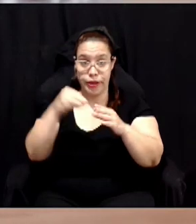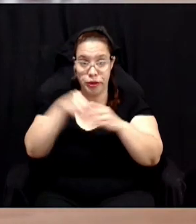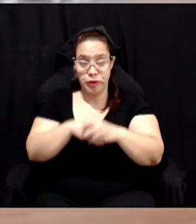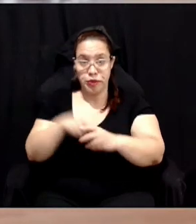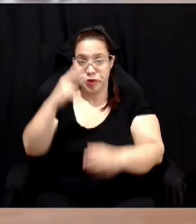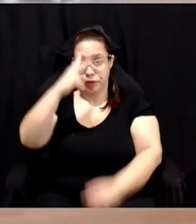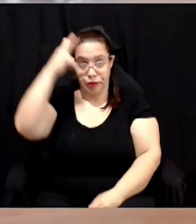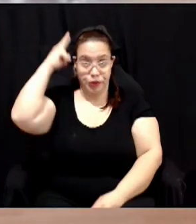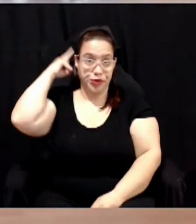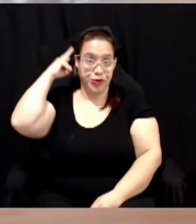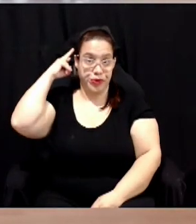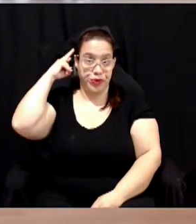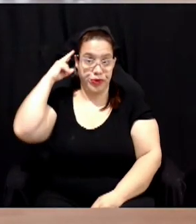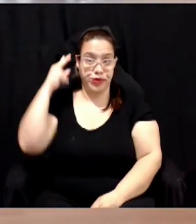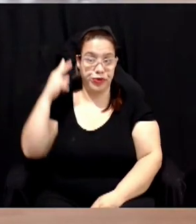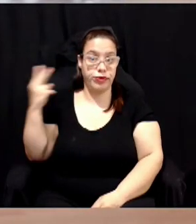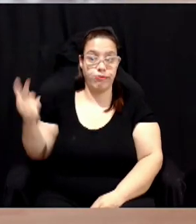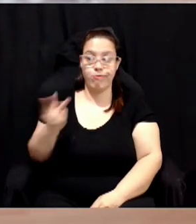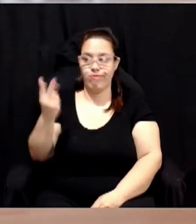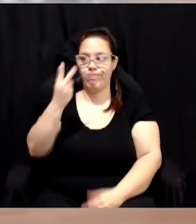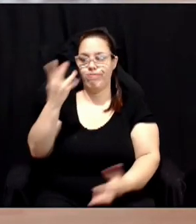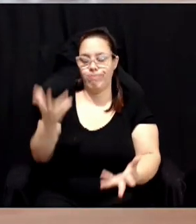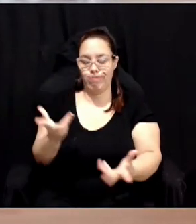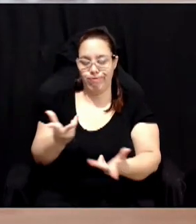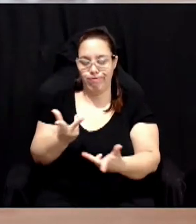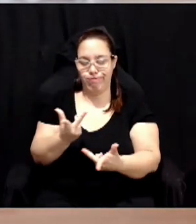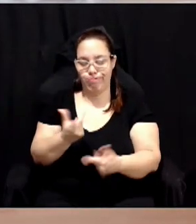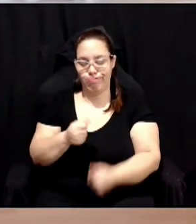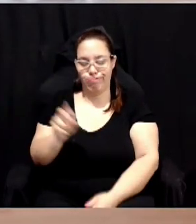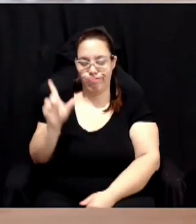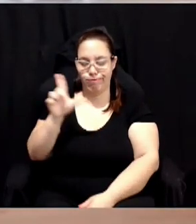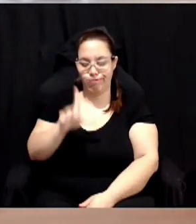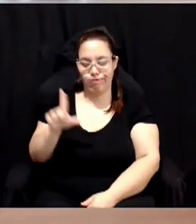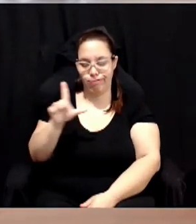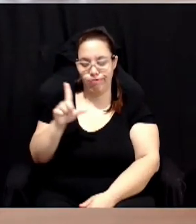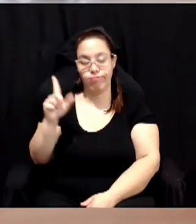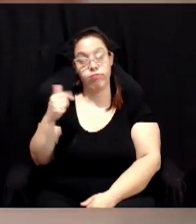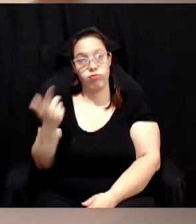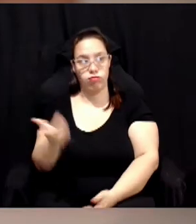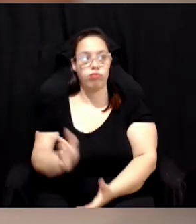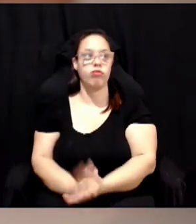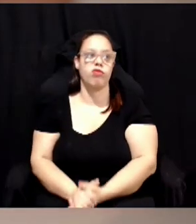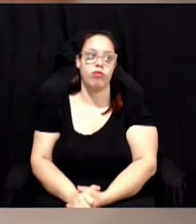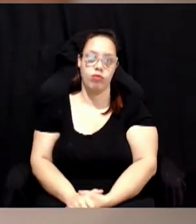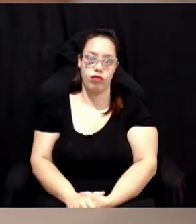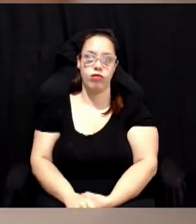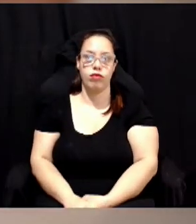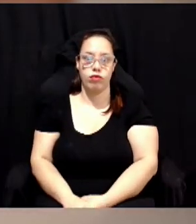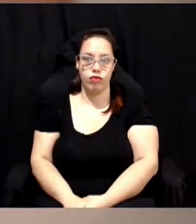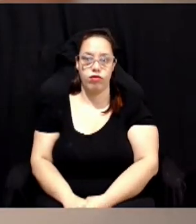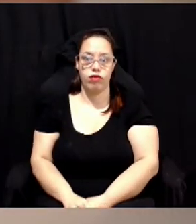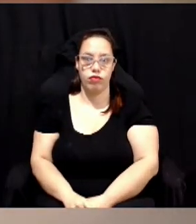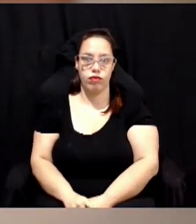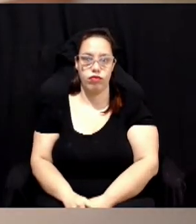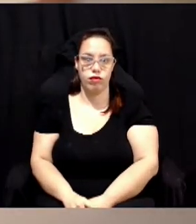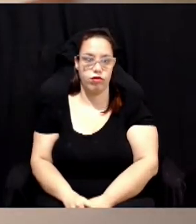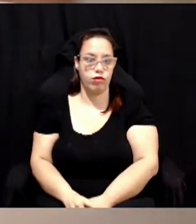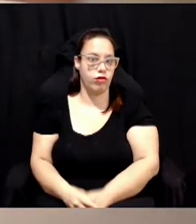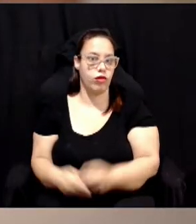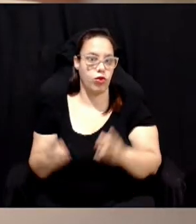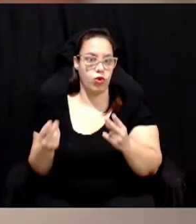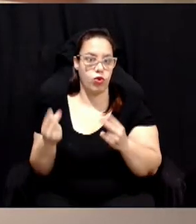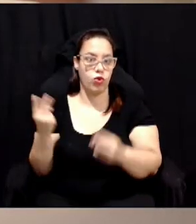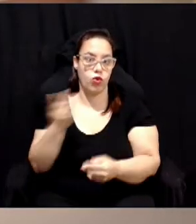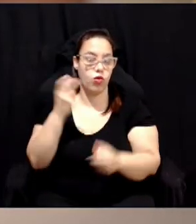valor de qualidade literária, né? Então, isso também, o valor da qualidade literária e, muitas vezes, o valor histórico junto para